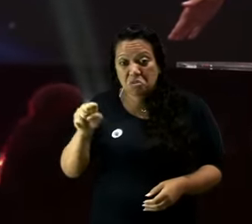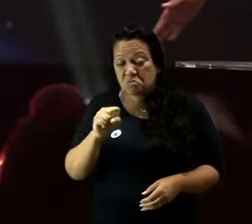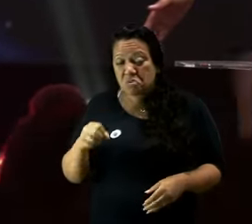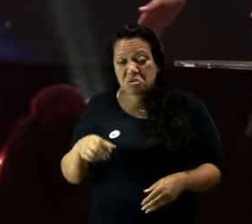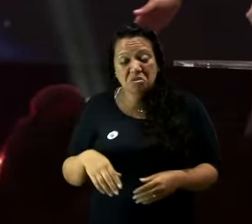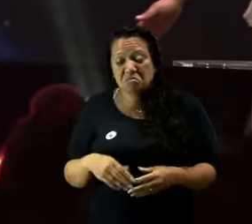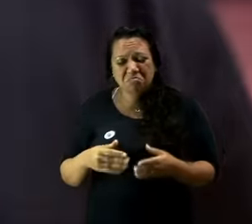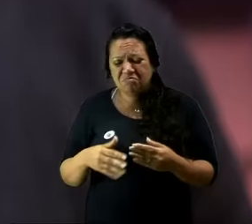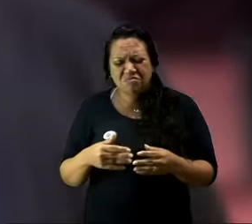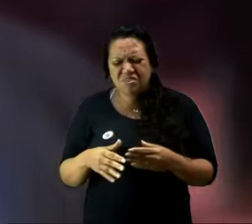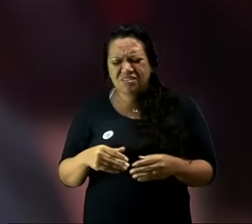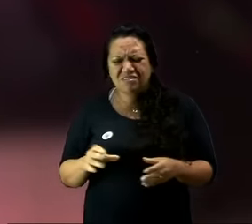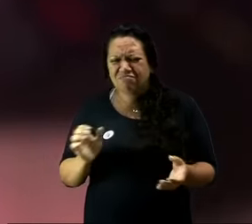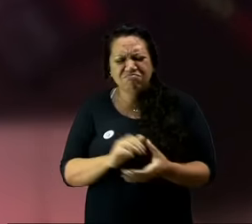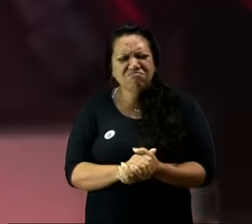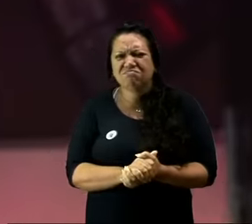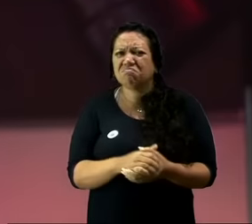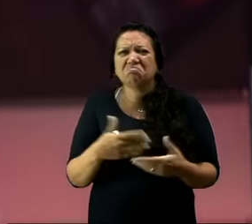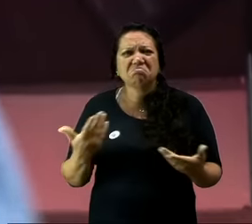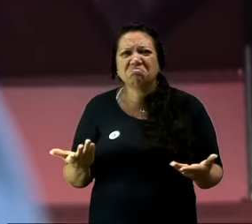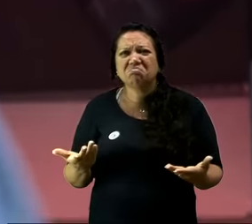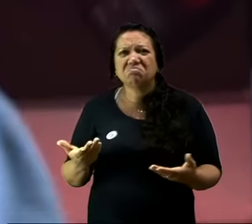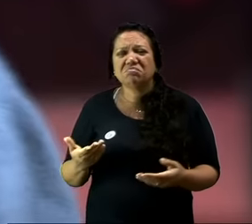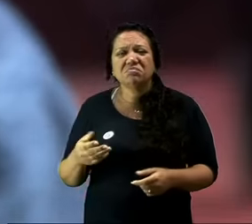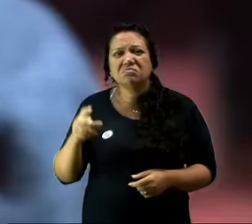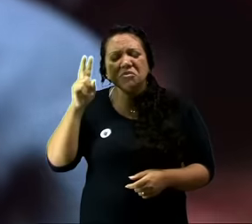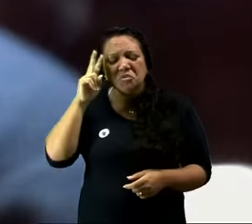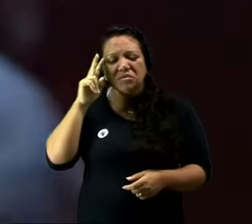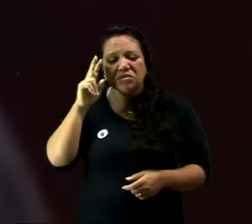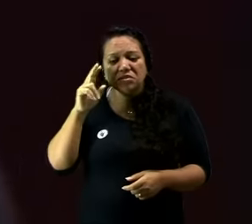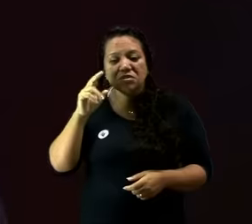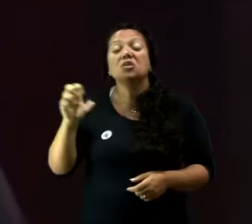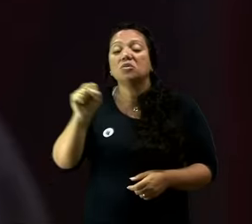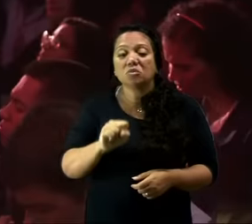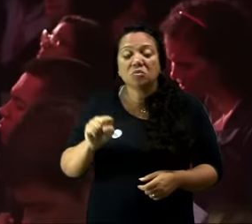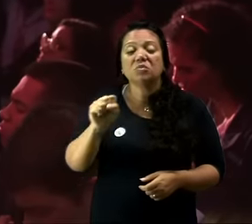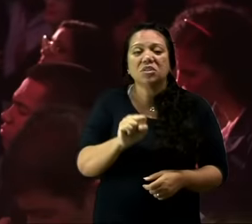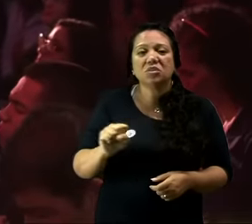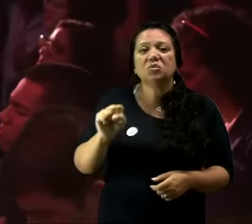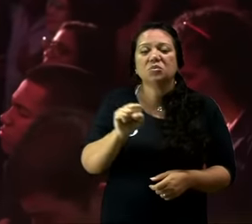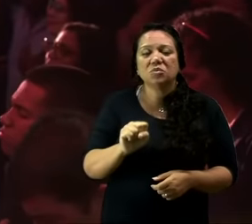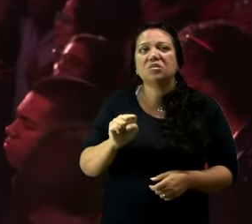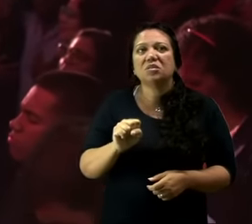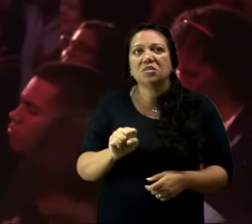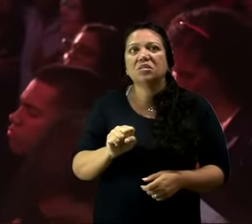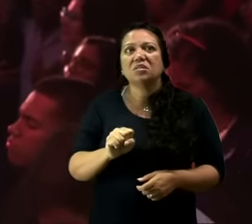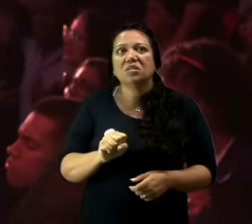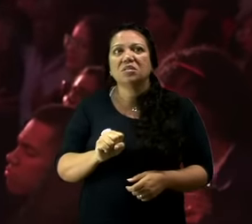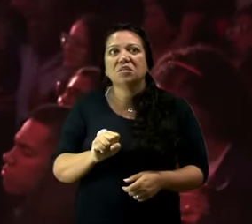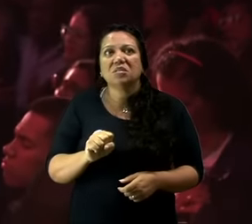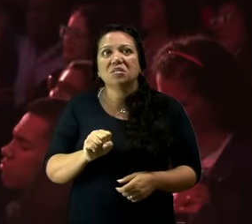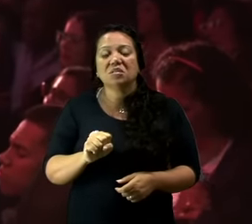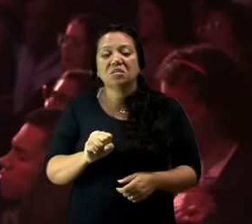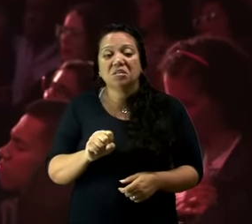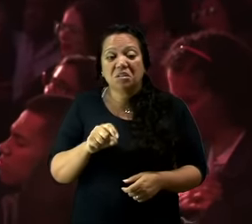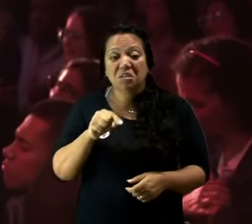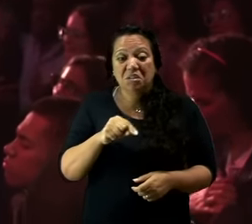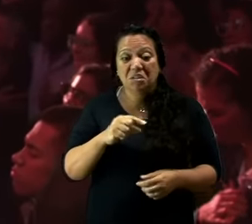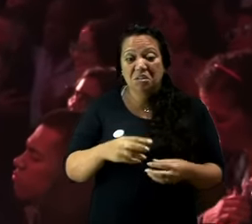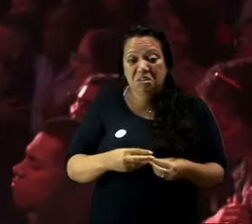é, Felipe? Era solteiro. E foi uma renúncia. Ele chegou lá em